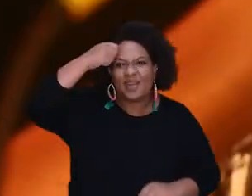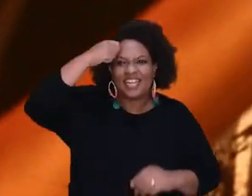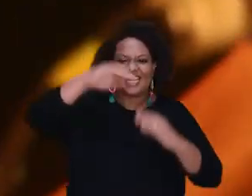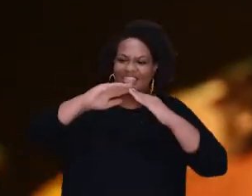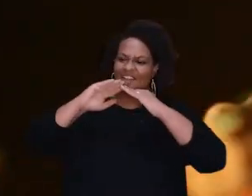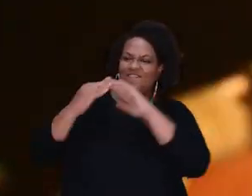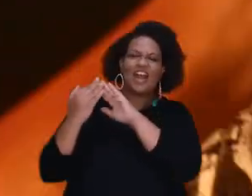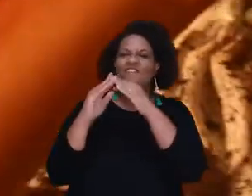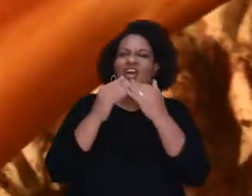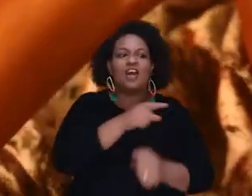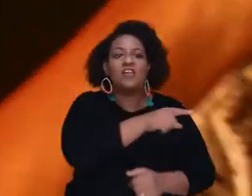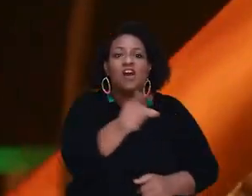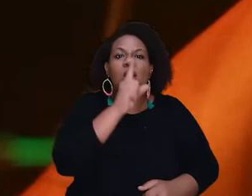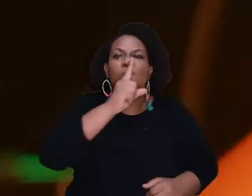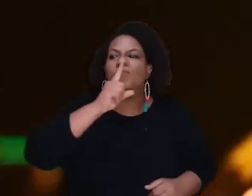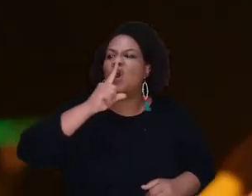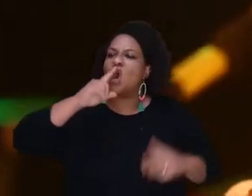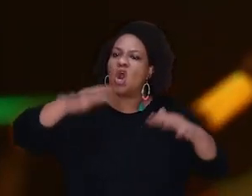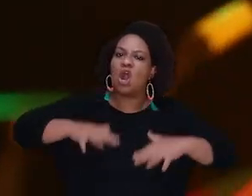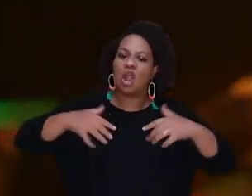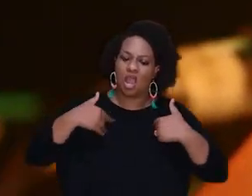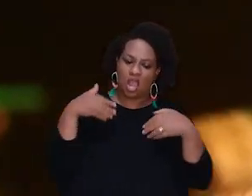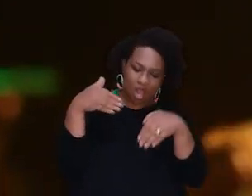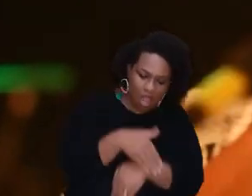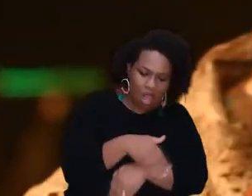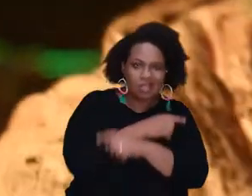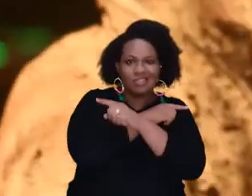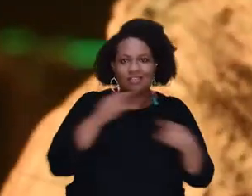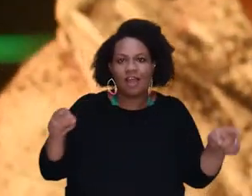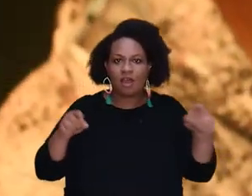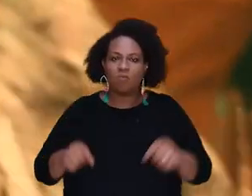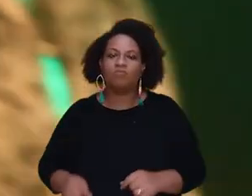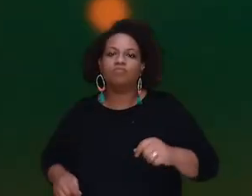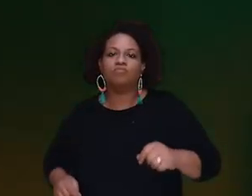Preta, favelada, e vou calando a boca de quem quer me ver calada.